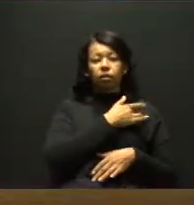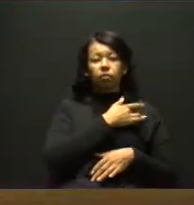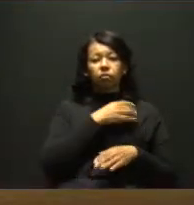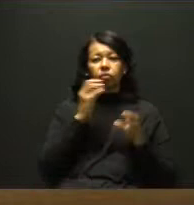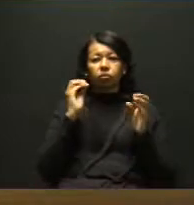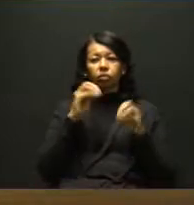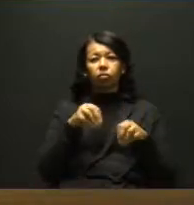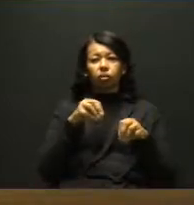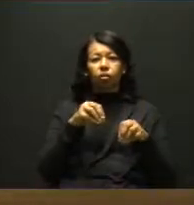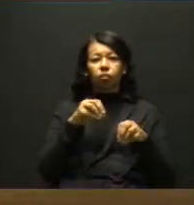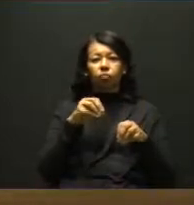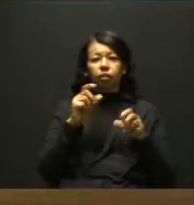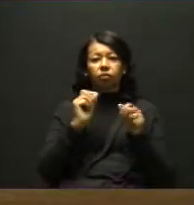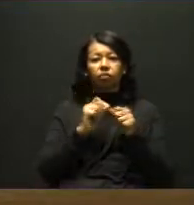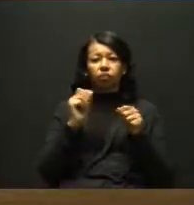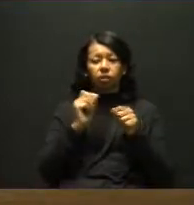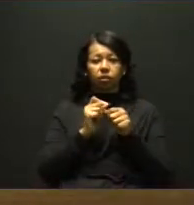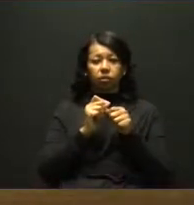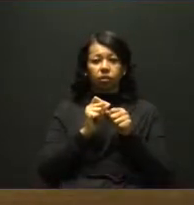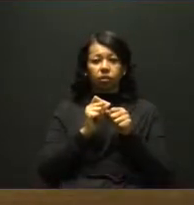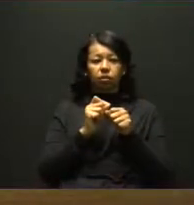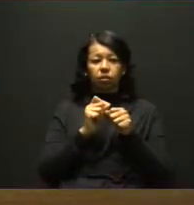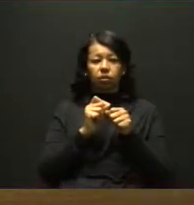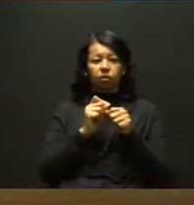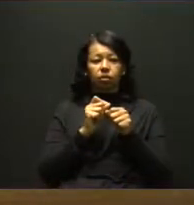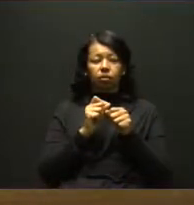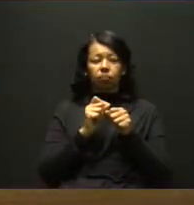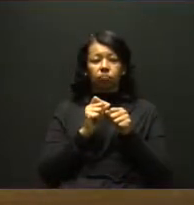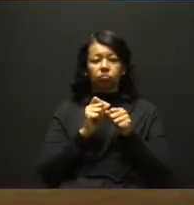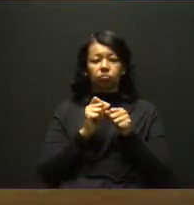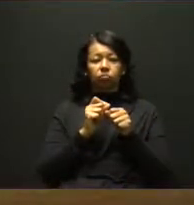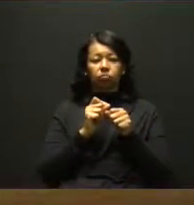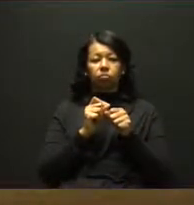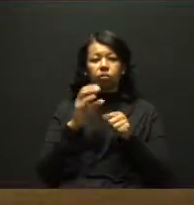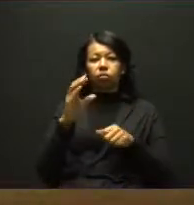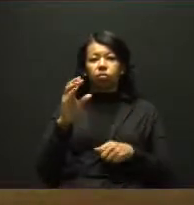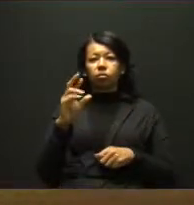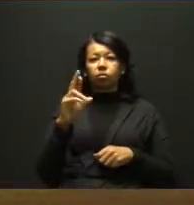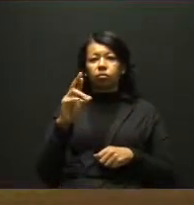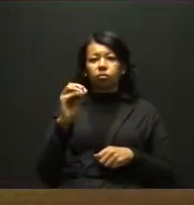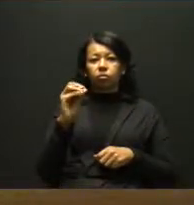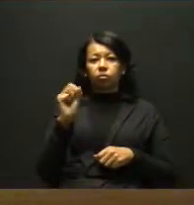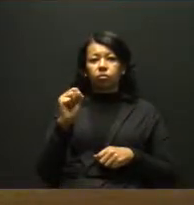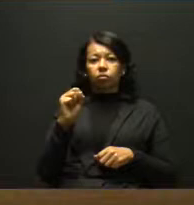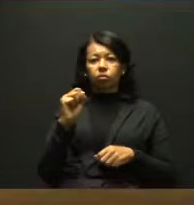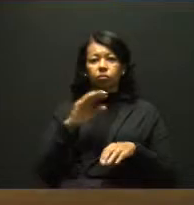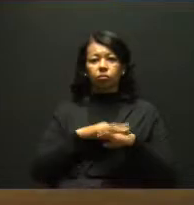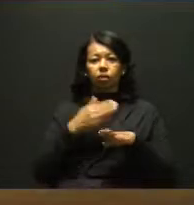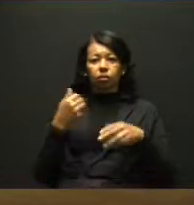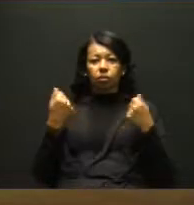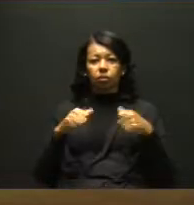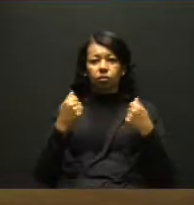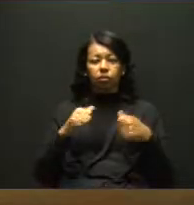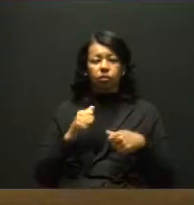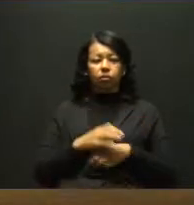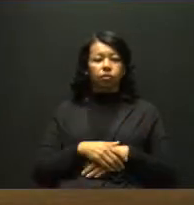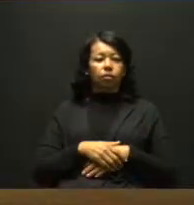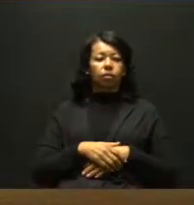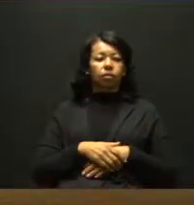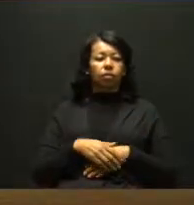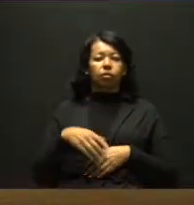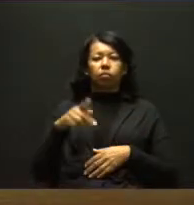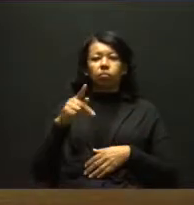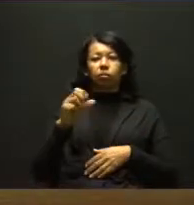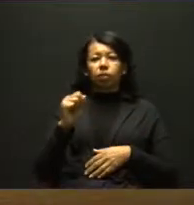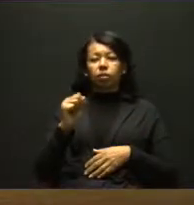justamente para fazer novo sistema a inclusão do sistema cross daqueles mais visitado na policlínica na pet no pet